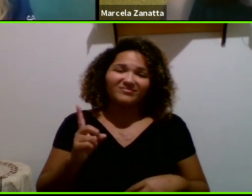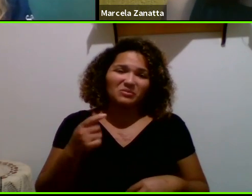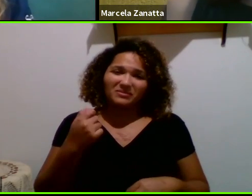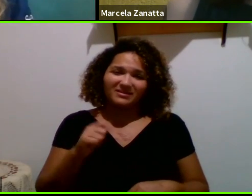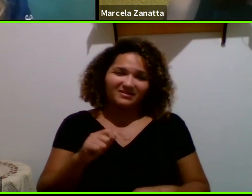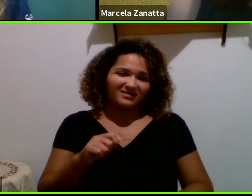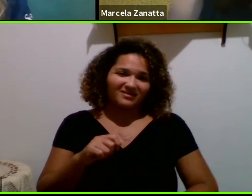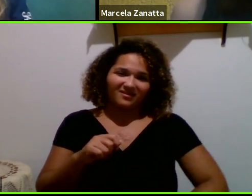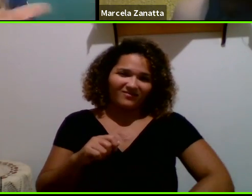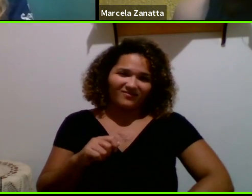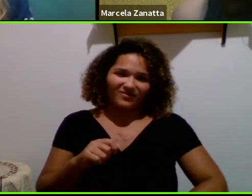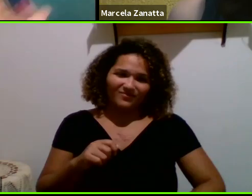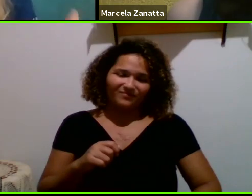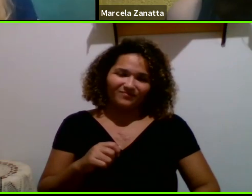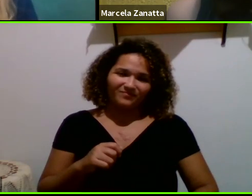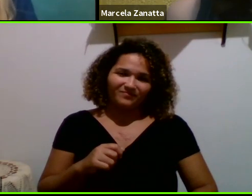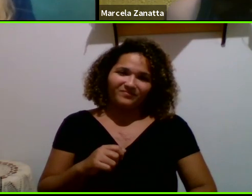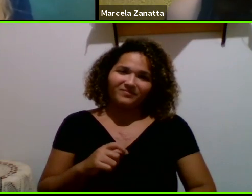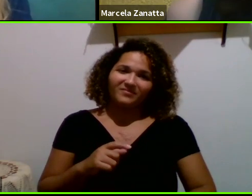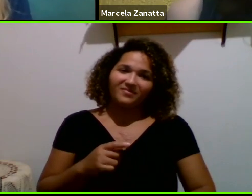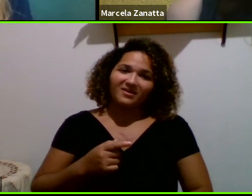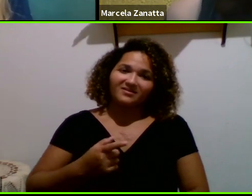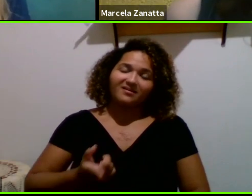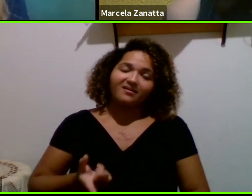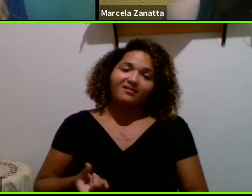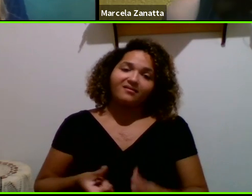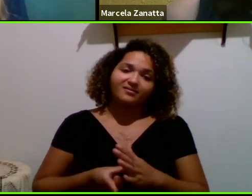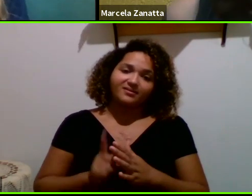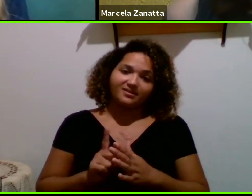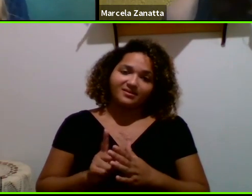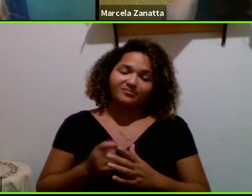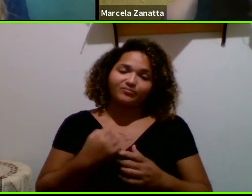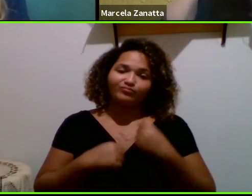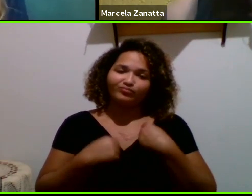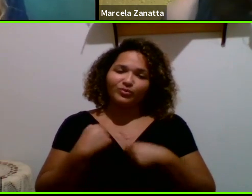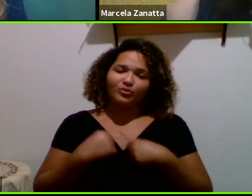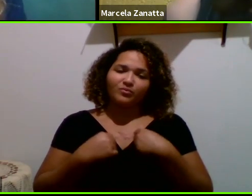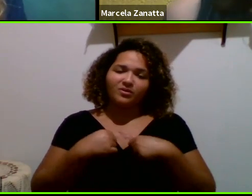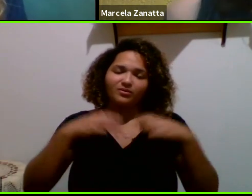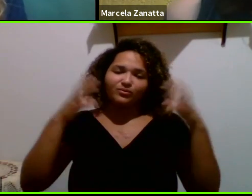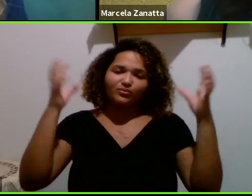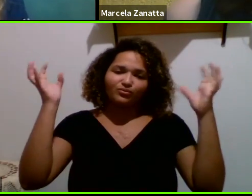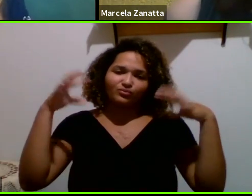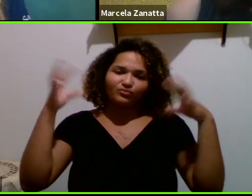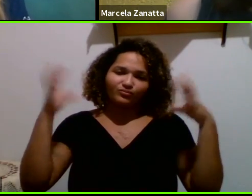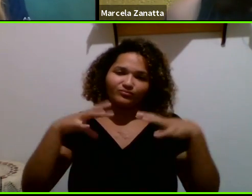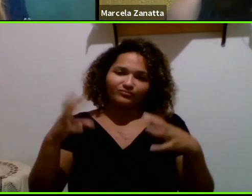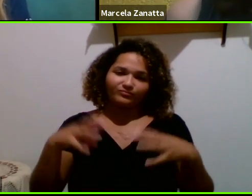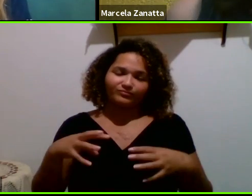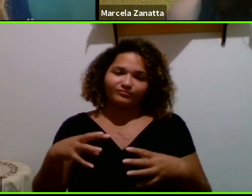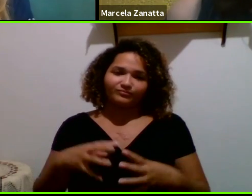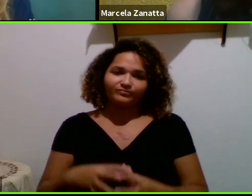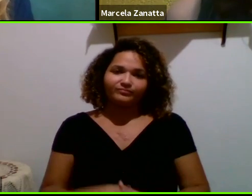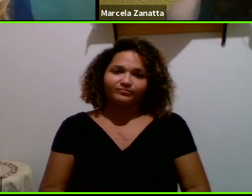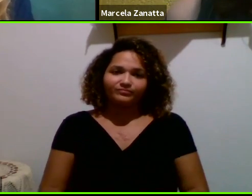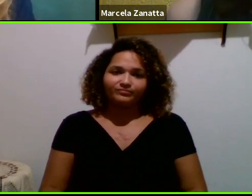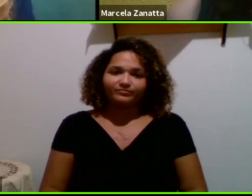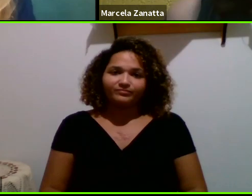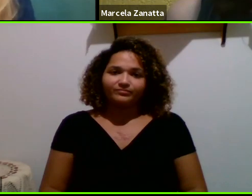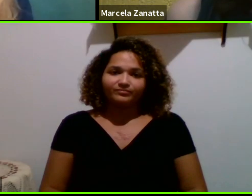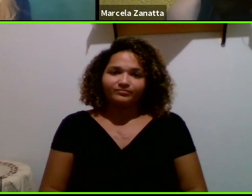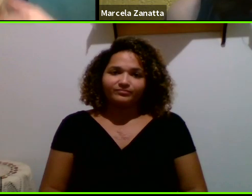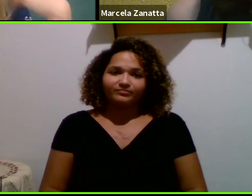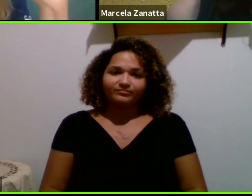de medicalizá-la, ter encaminhado ela para um banho, ok? Agora,